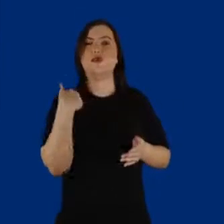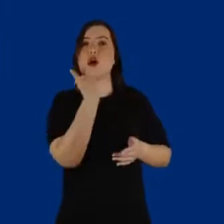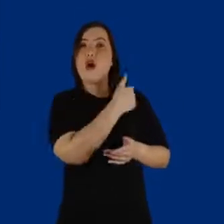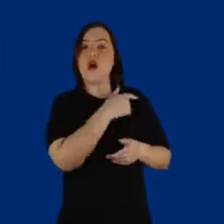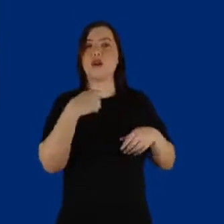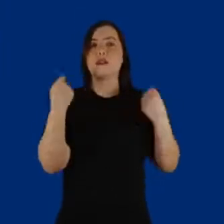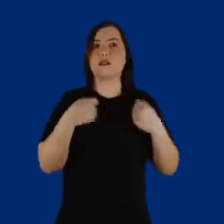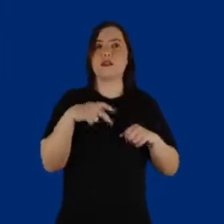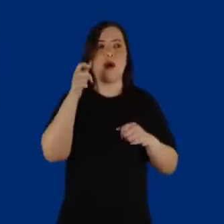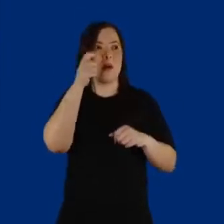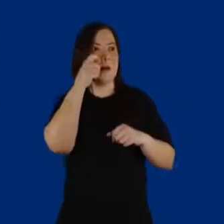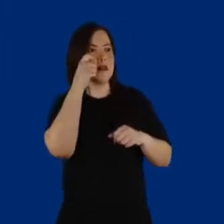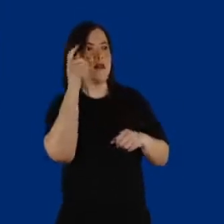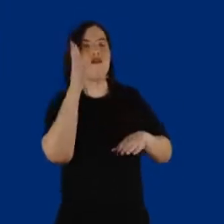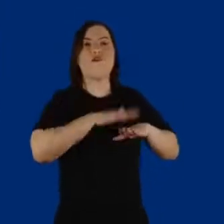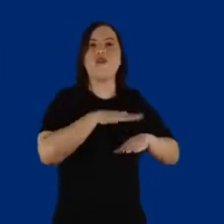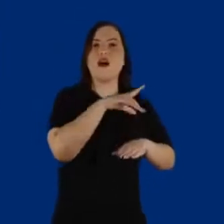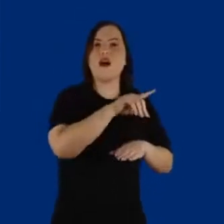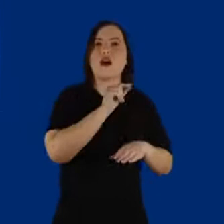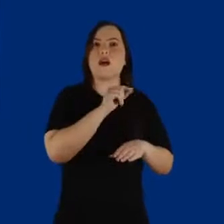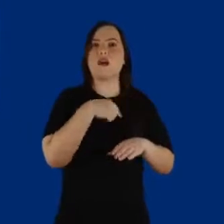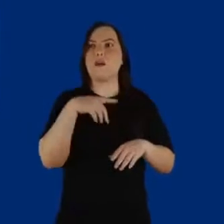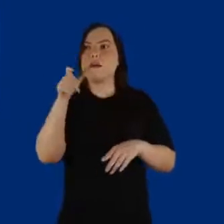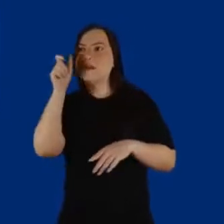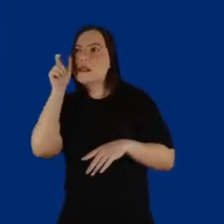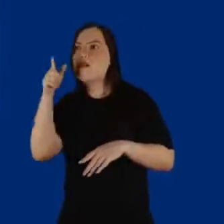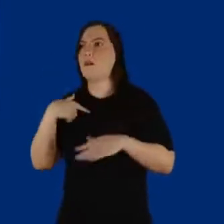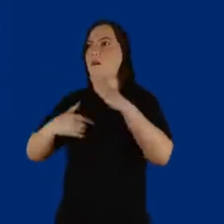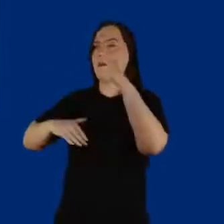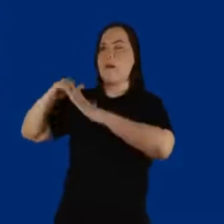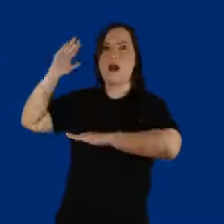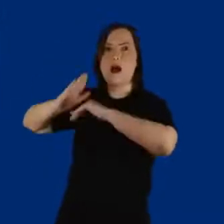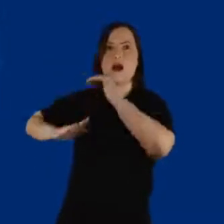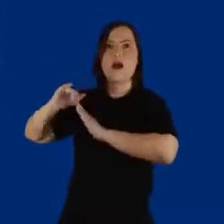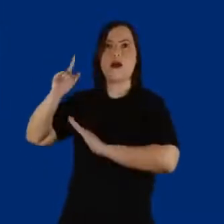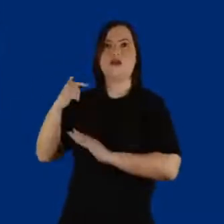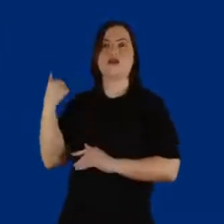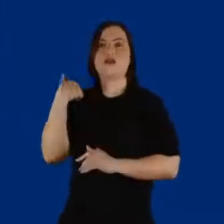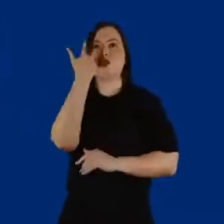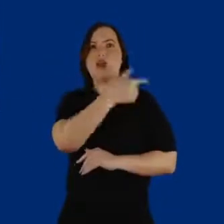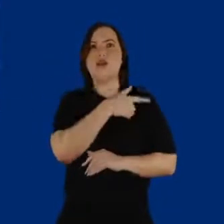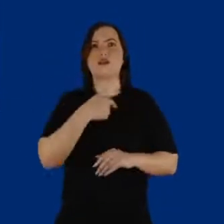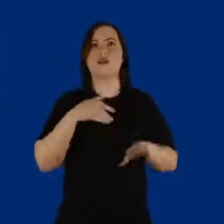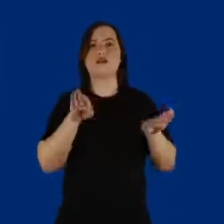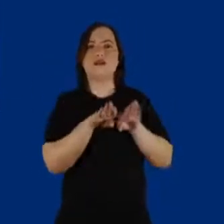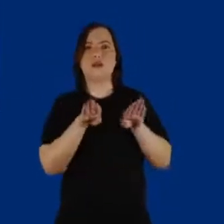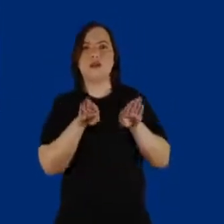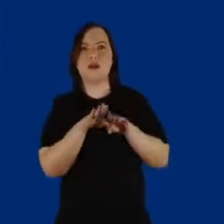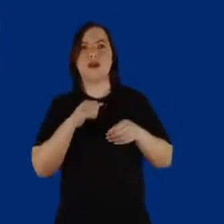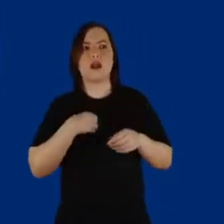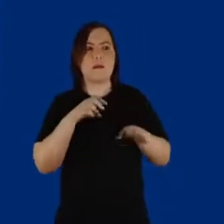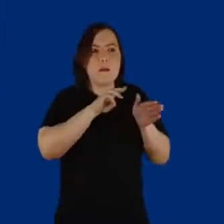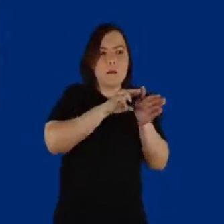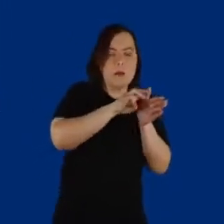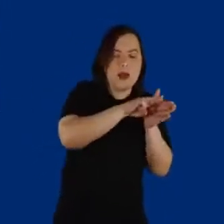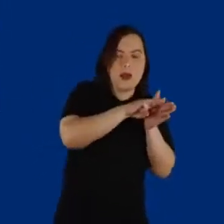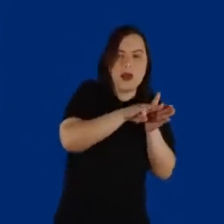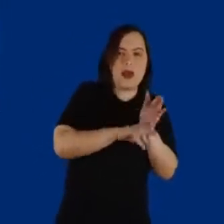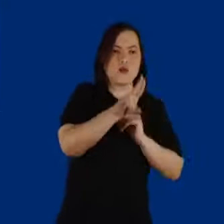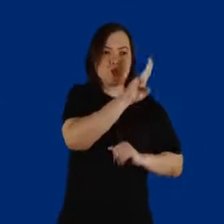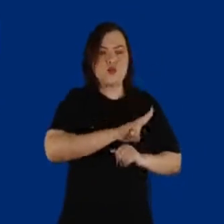gente observar nossas ações, observar nossas práticas e, através de métodos,